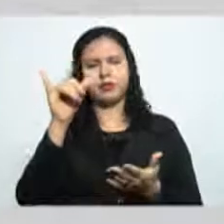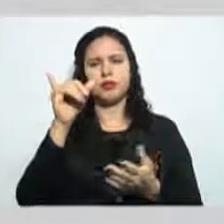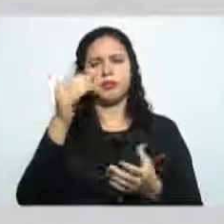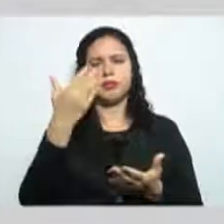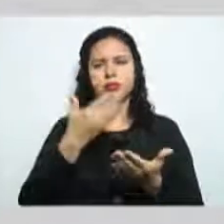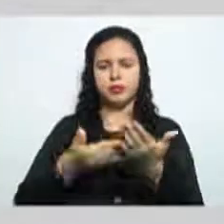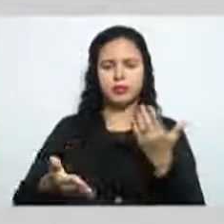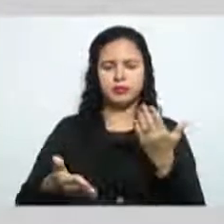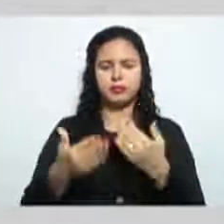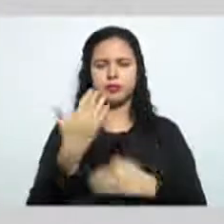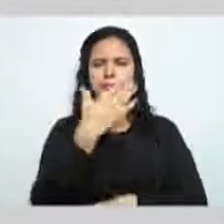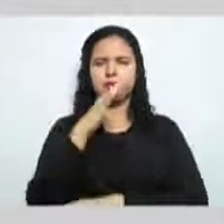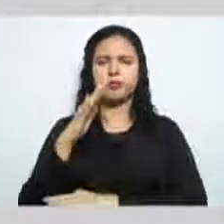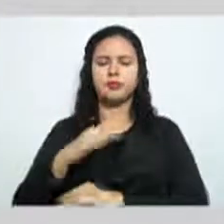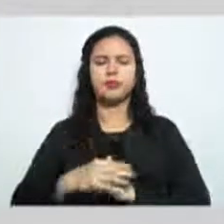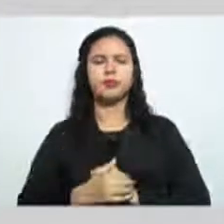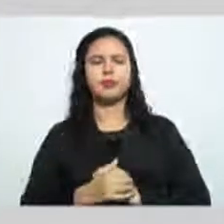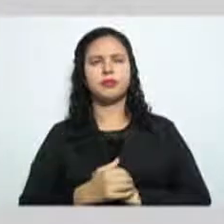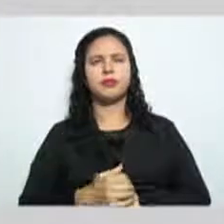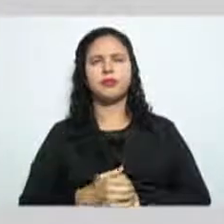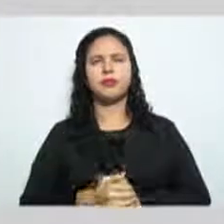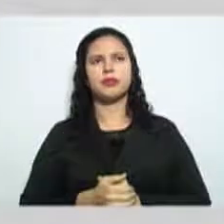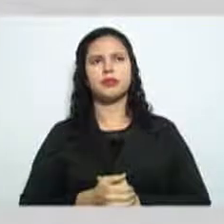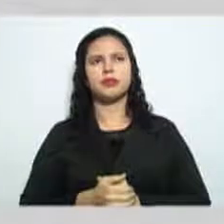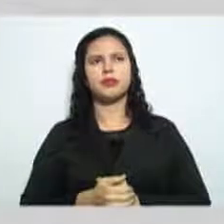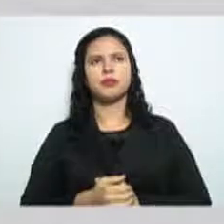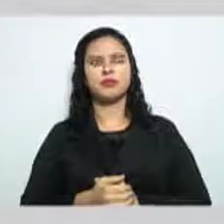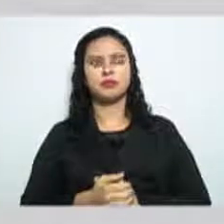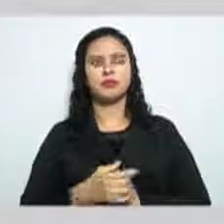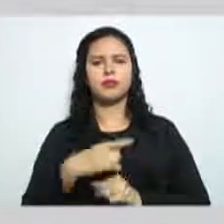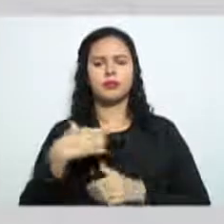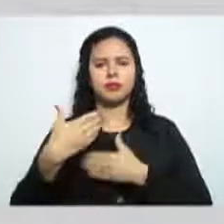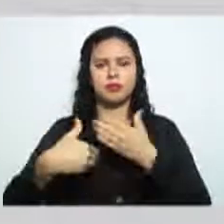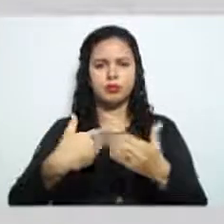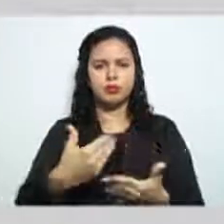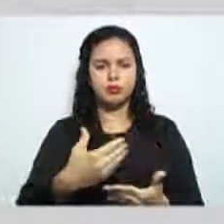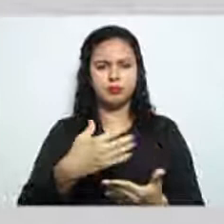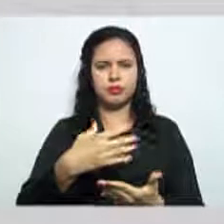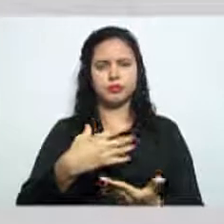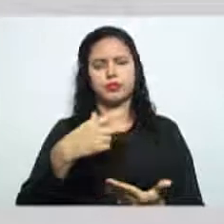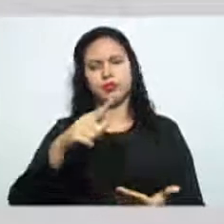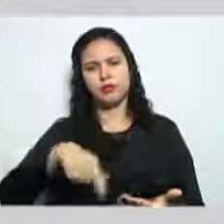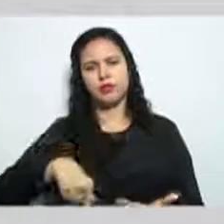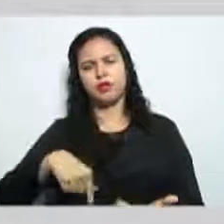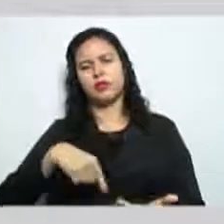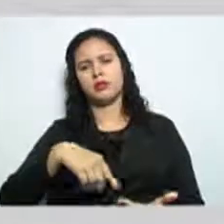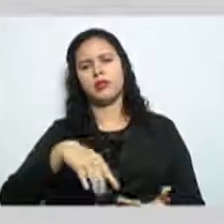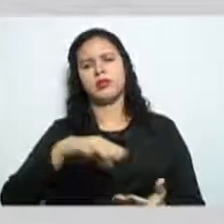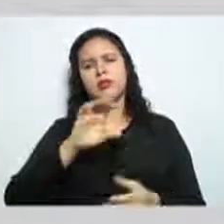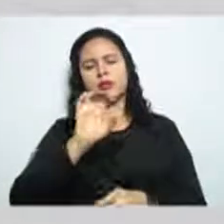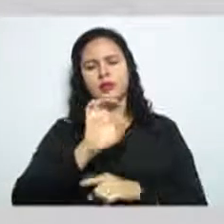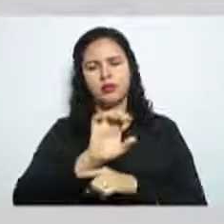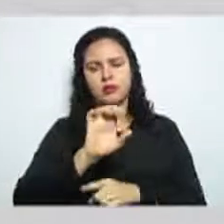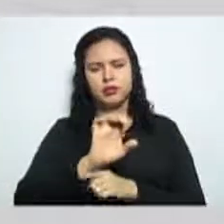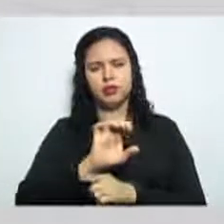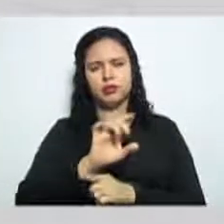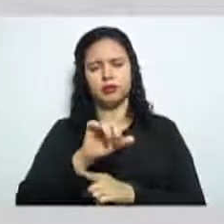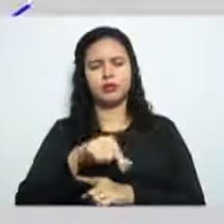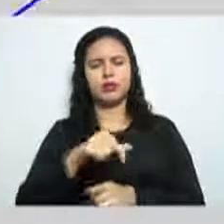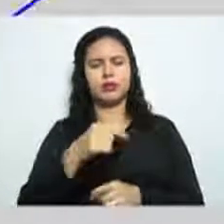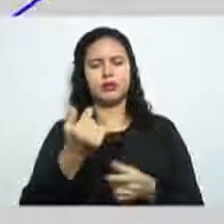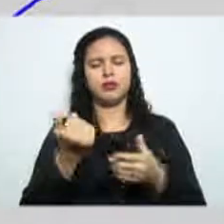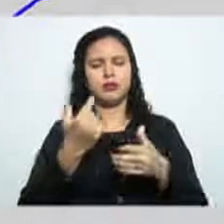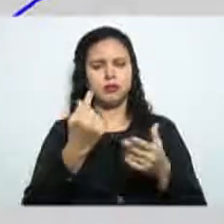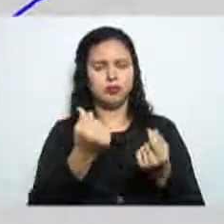Sobre desenvolvimento regional, a gente tem um fundo muito importante aqui para a região norte, que é o Fundo Constitucional de Financiamento do